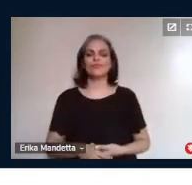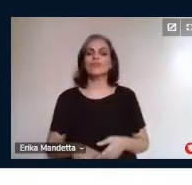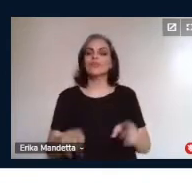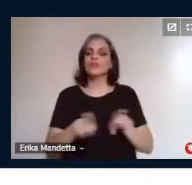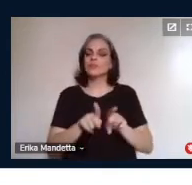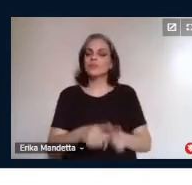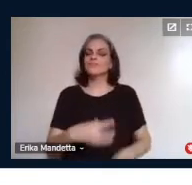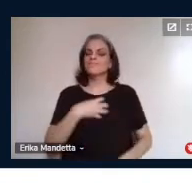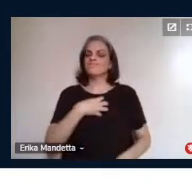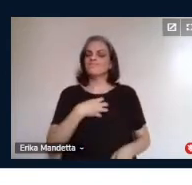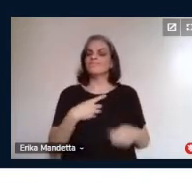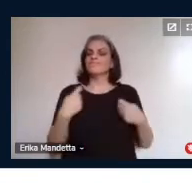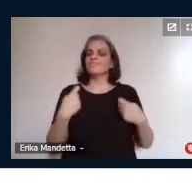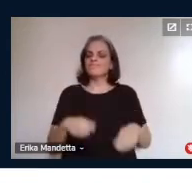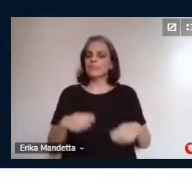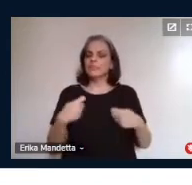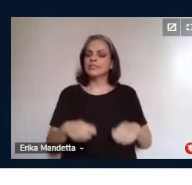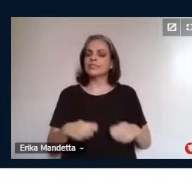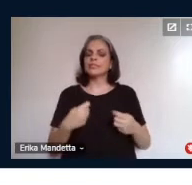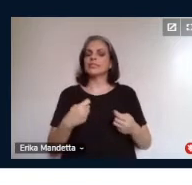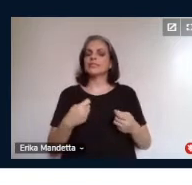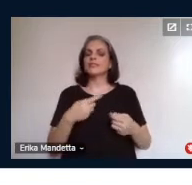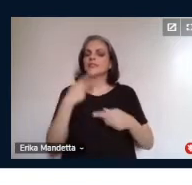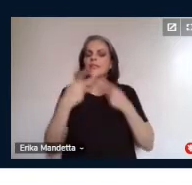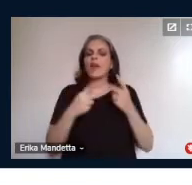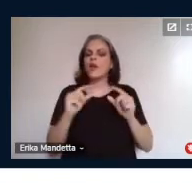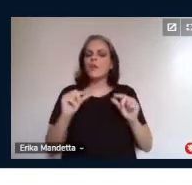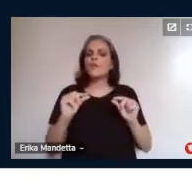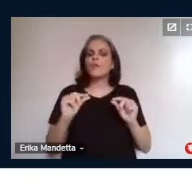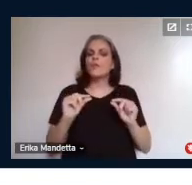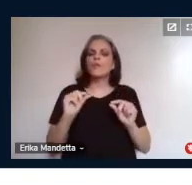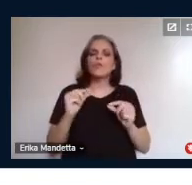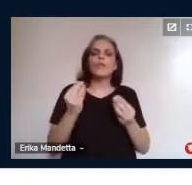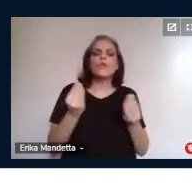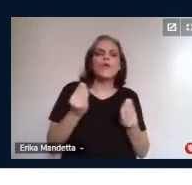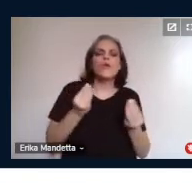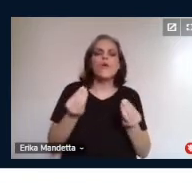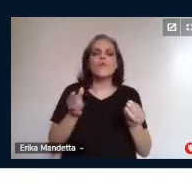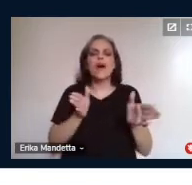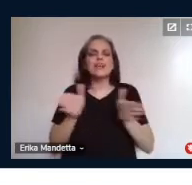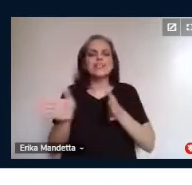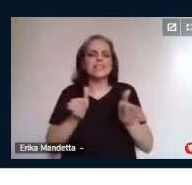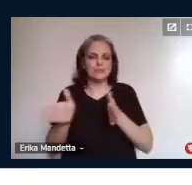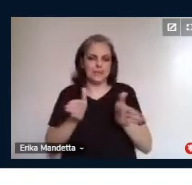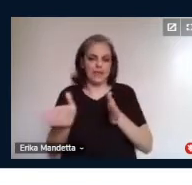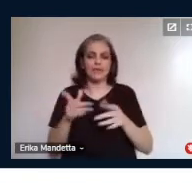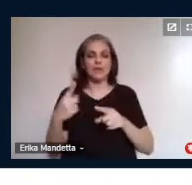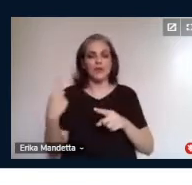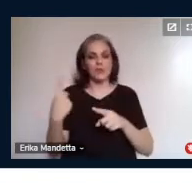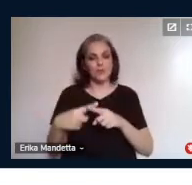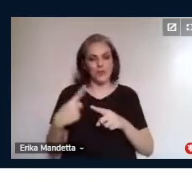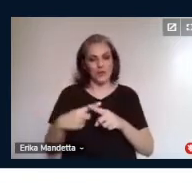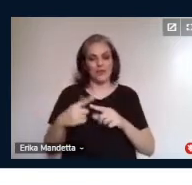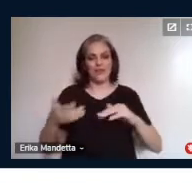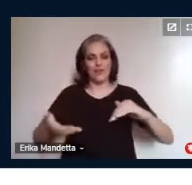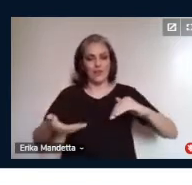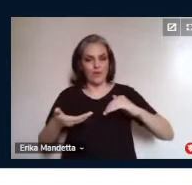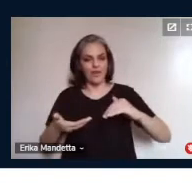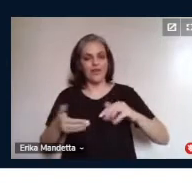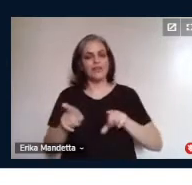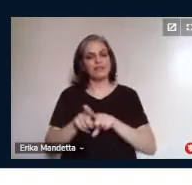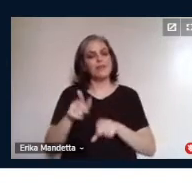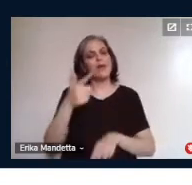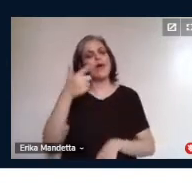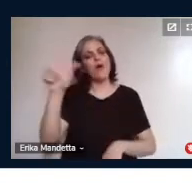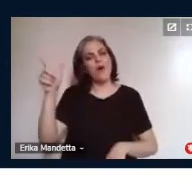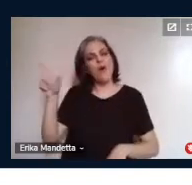falar um pouco sobre acessibilidade, porque no Congresso Nacional, em outros órgãos públicos